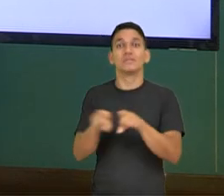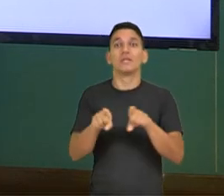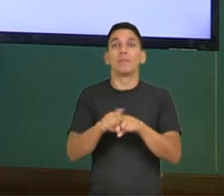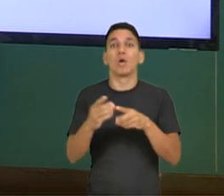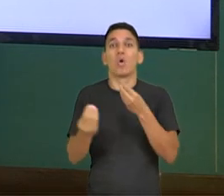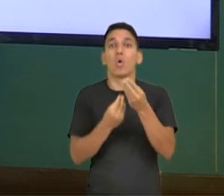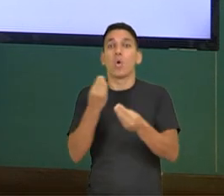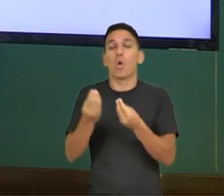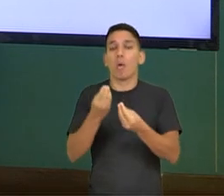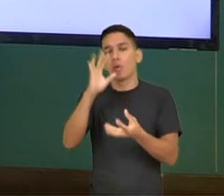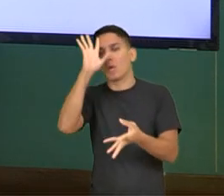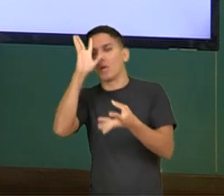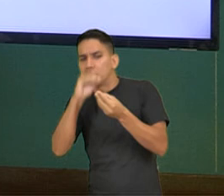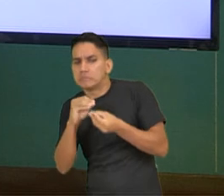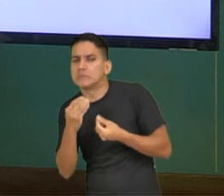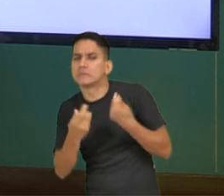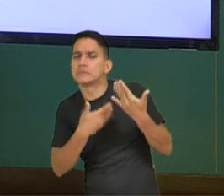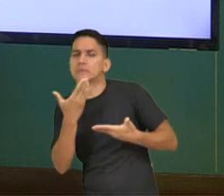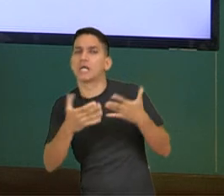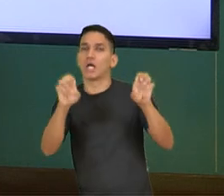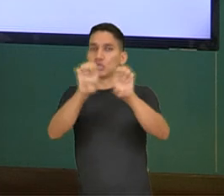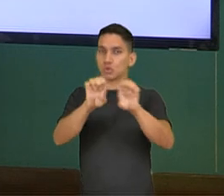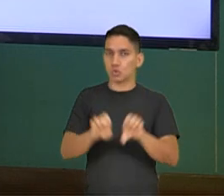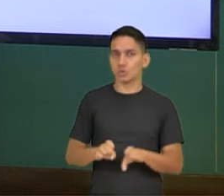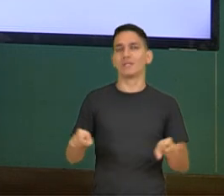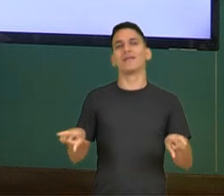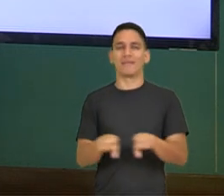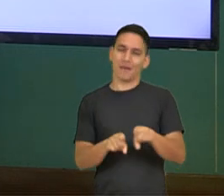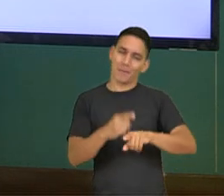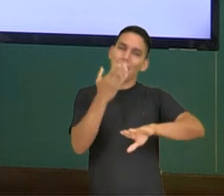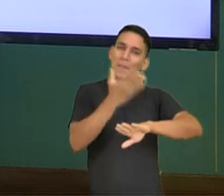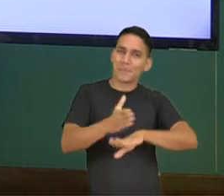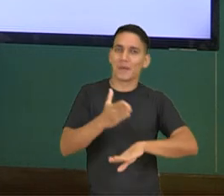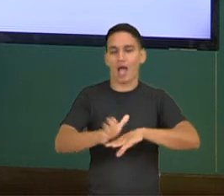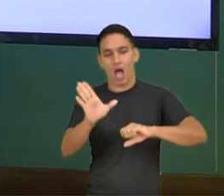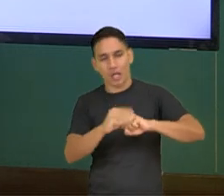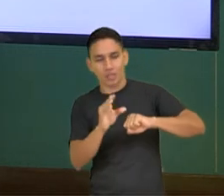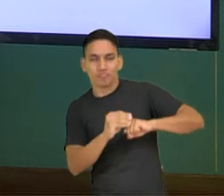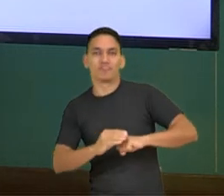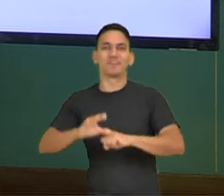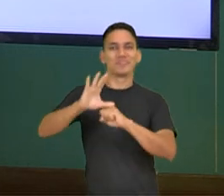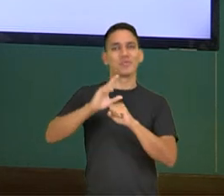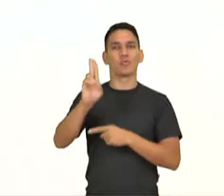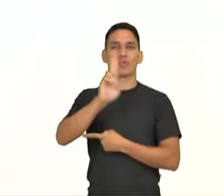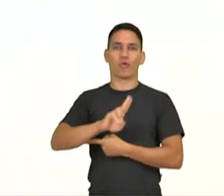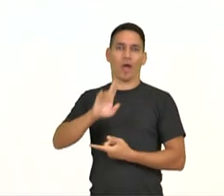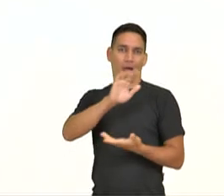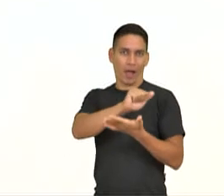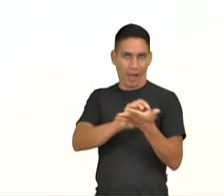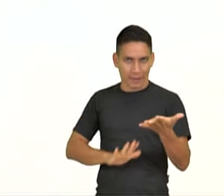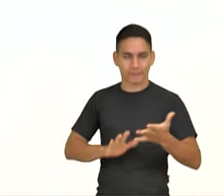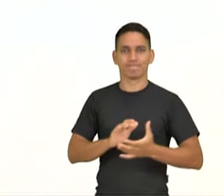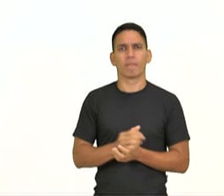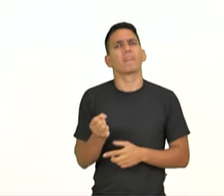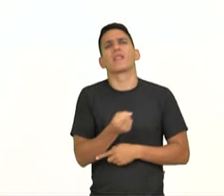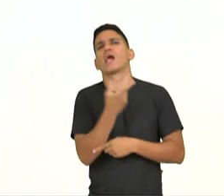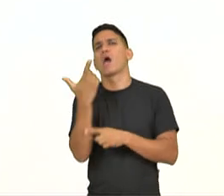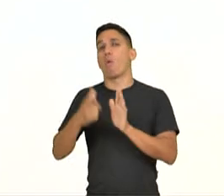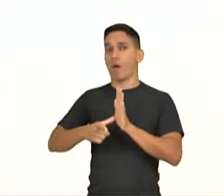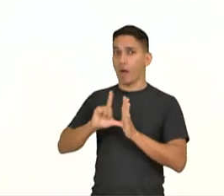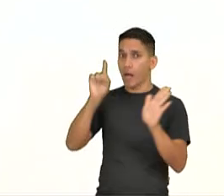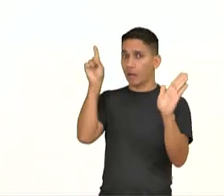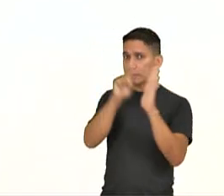claro, praticar, fixar esses conhecimentos através de atividades. Alguns